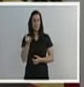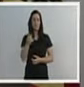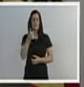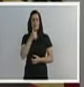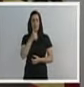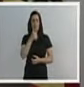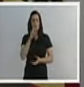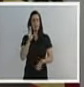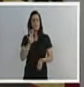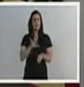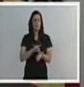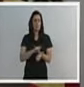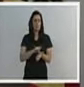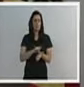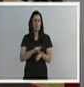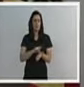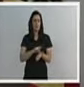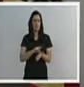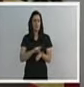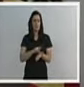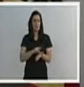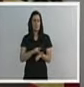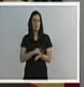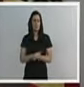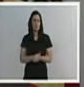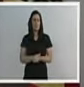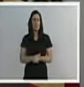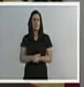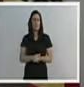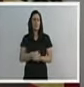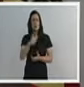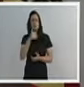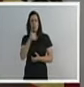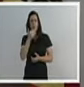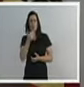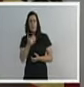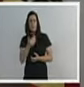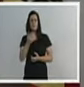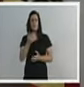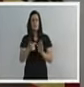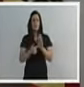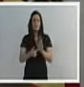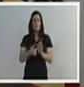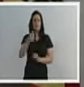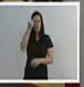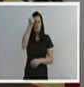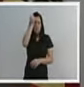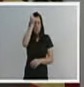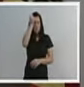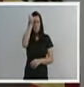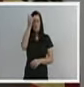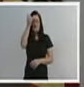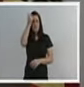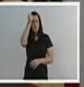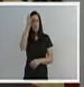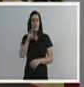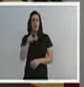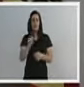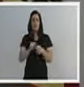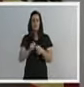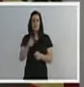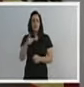que realmente o fato de ela ligar ali para ele demonstrou arrependimento, e ela demonstrou que, porque o arrependimento é isso, é não